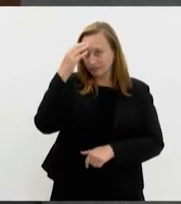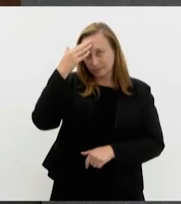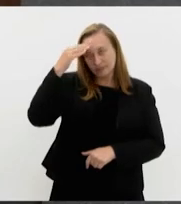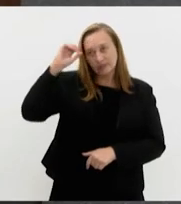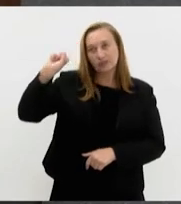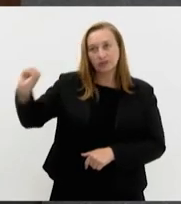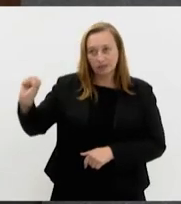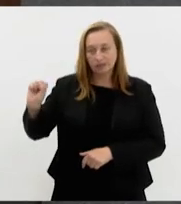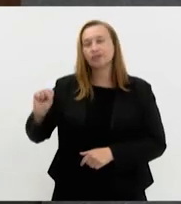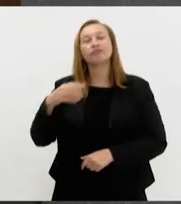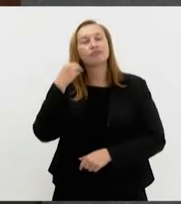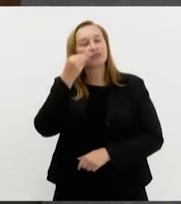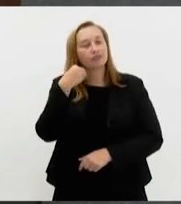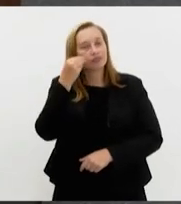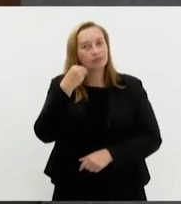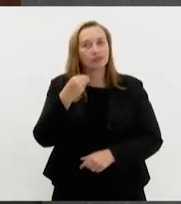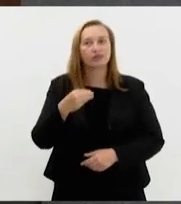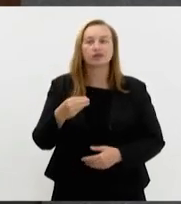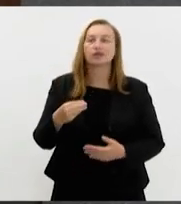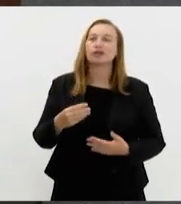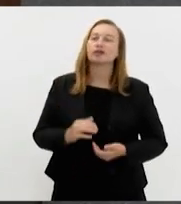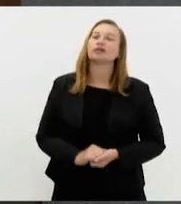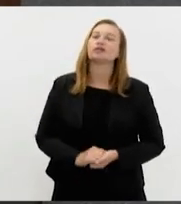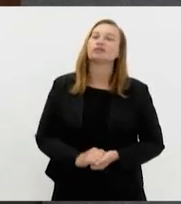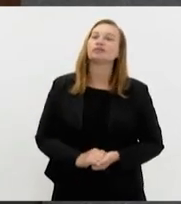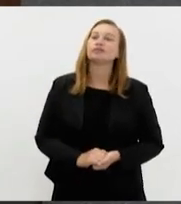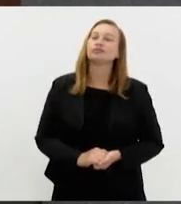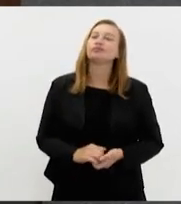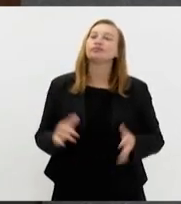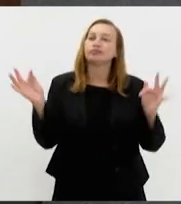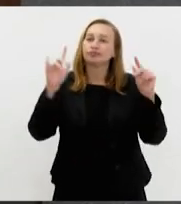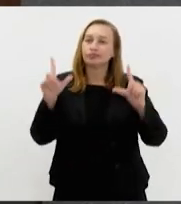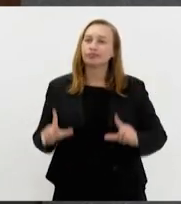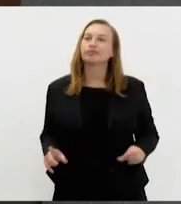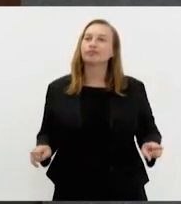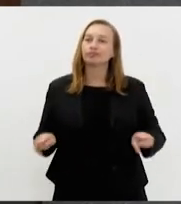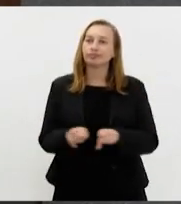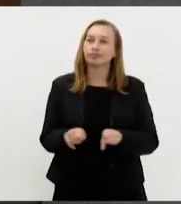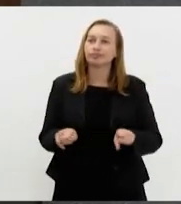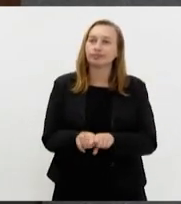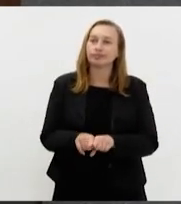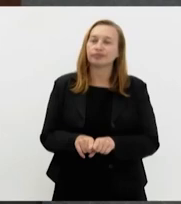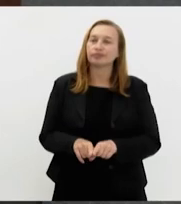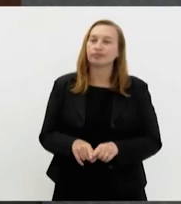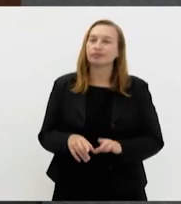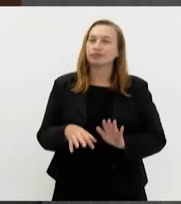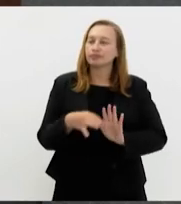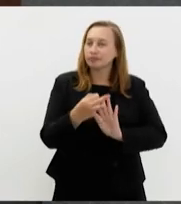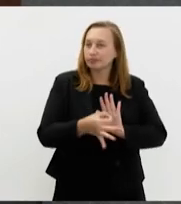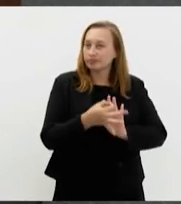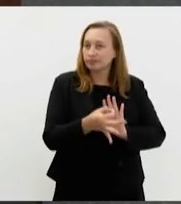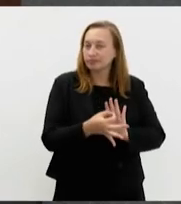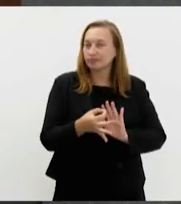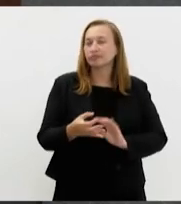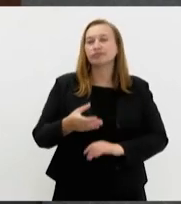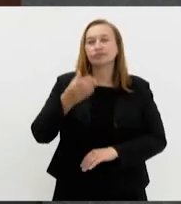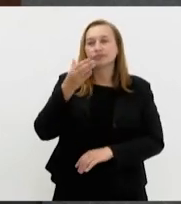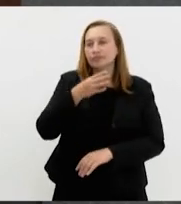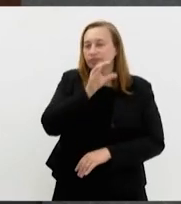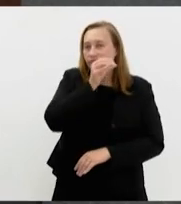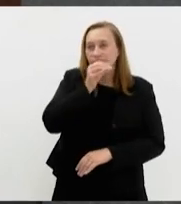a sua experiência, a sua bondade. E fico honrado também em dar um parecer sobre o projeto da deputada Célia